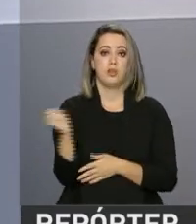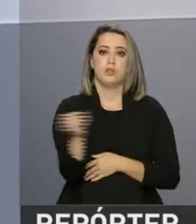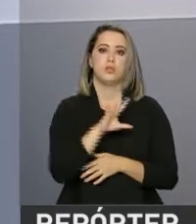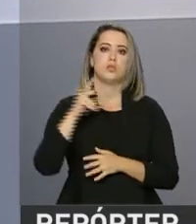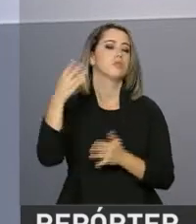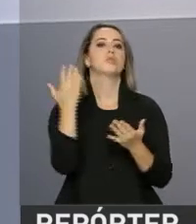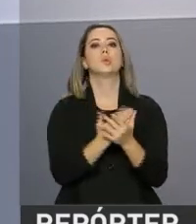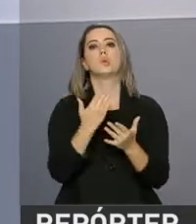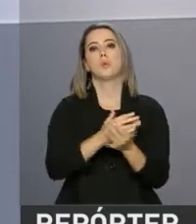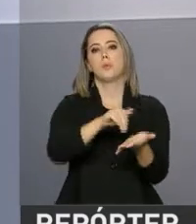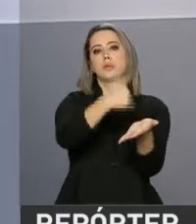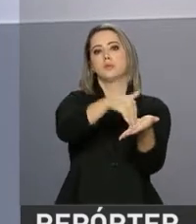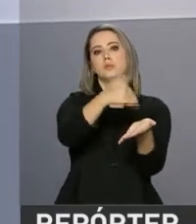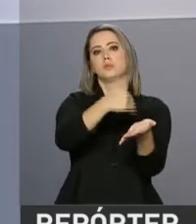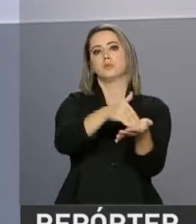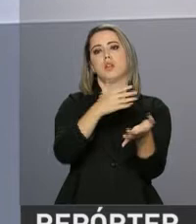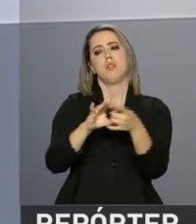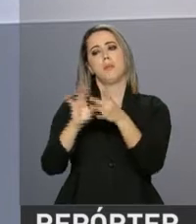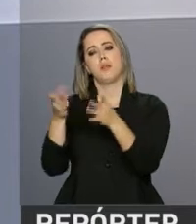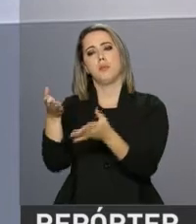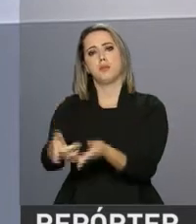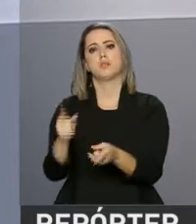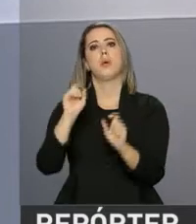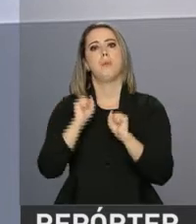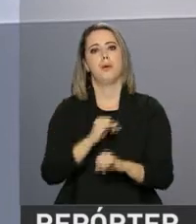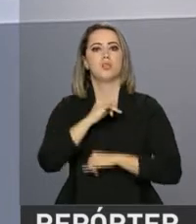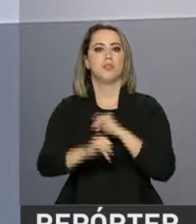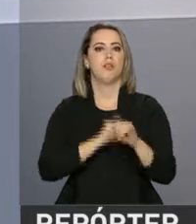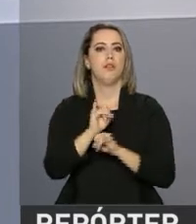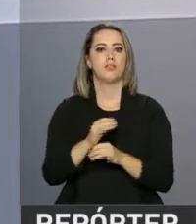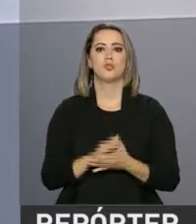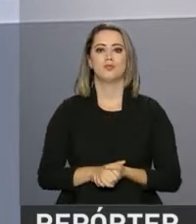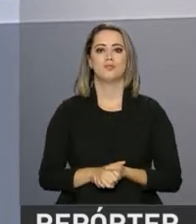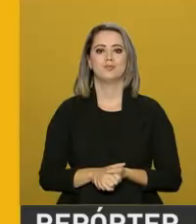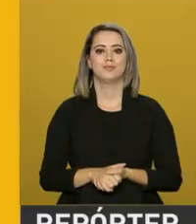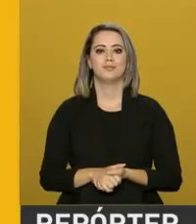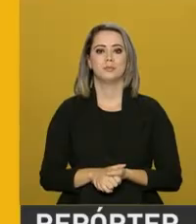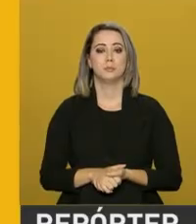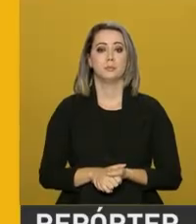de registro e dispensa do serviço militar pode ser feito pela internet